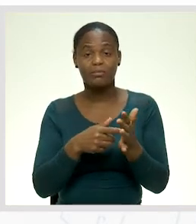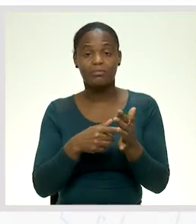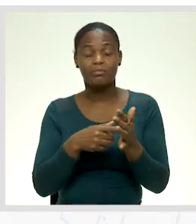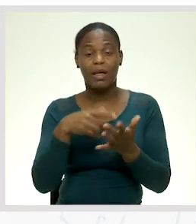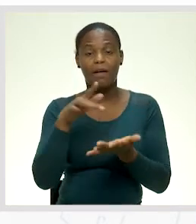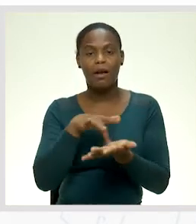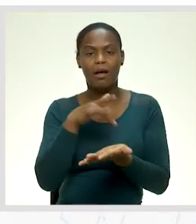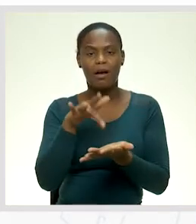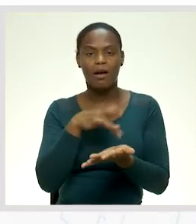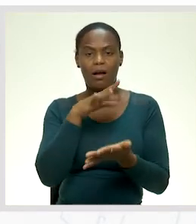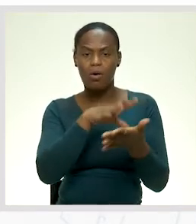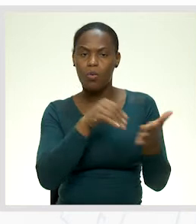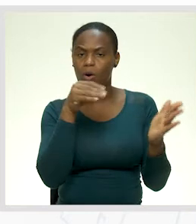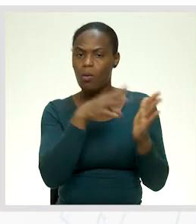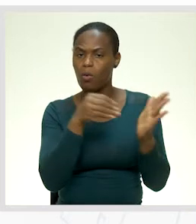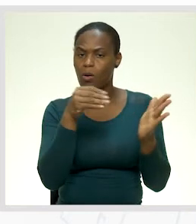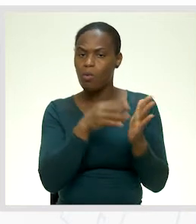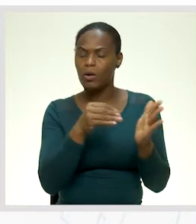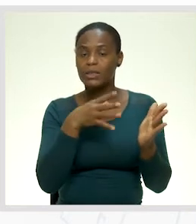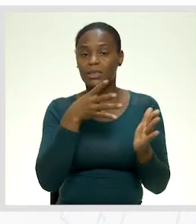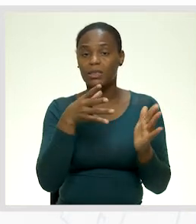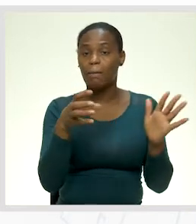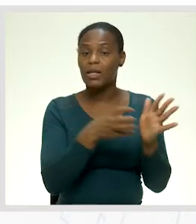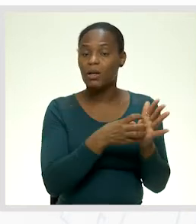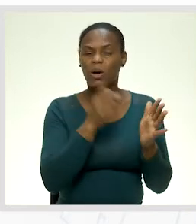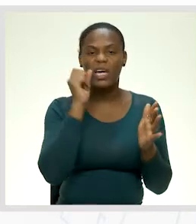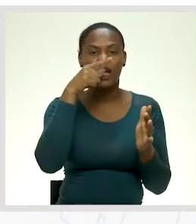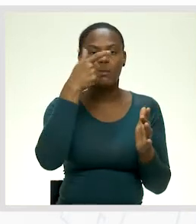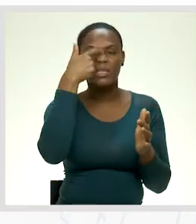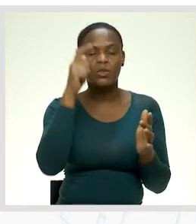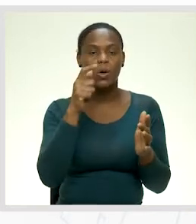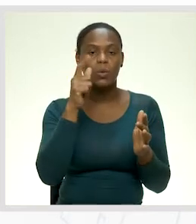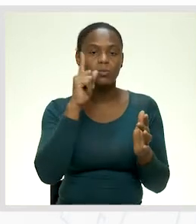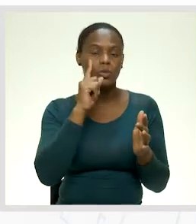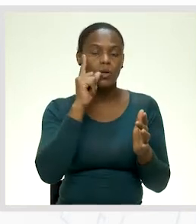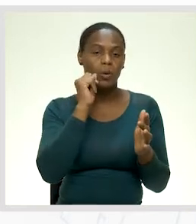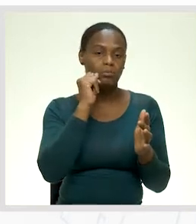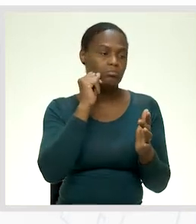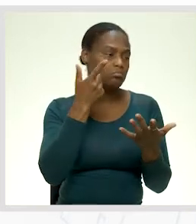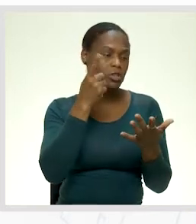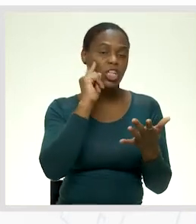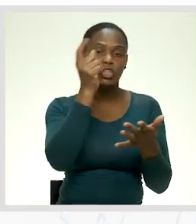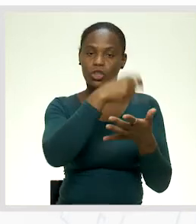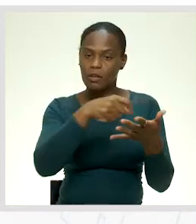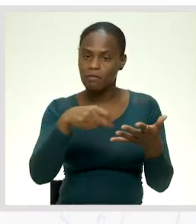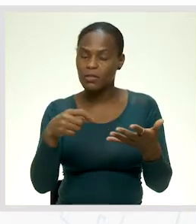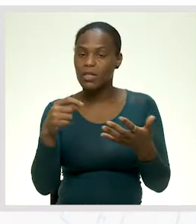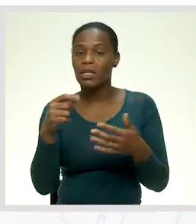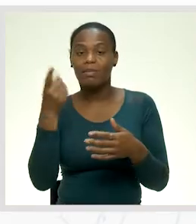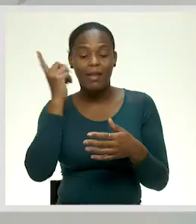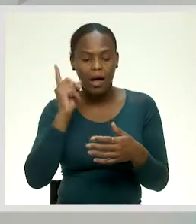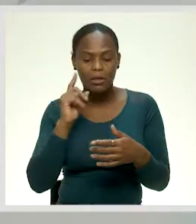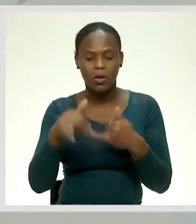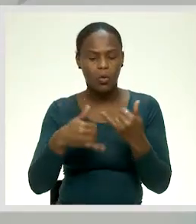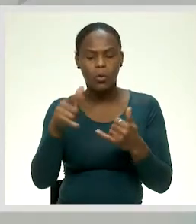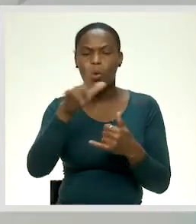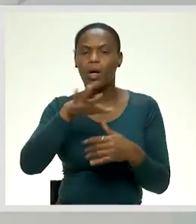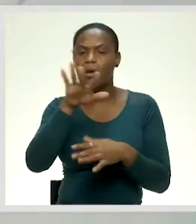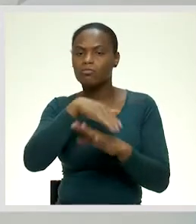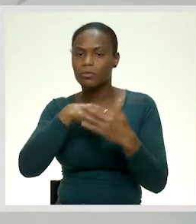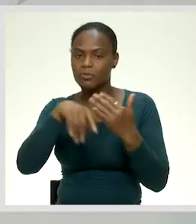segue geralmente o padrão autor, autores, título, edição local, editora e data. Exemplo, temos aqui embaixo.